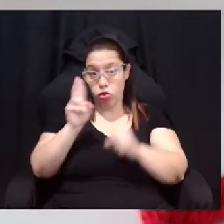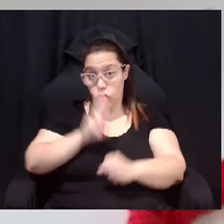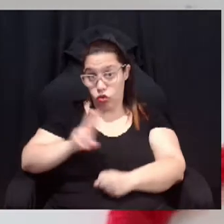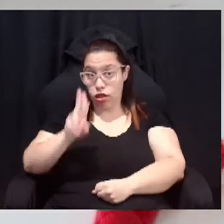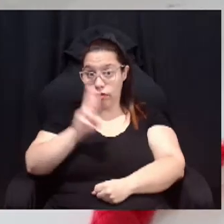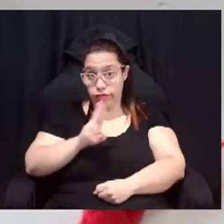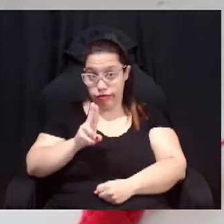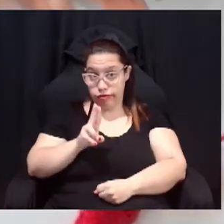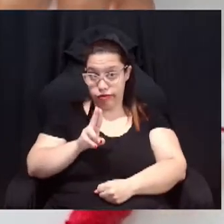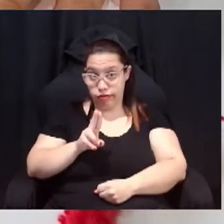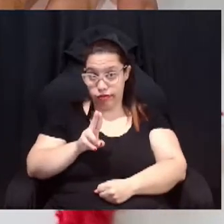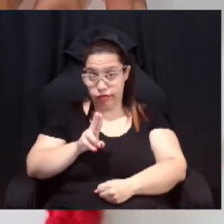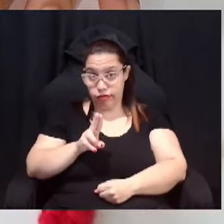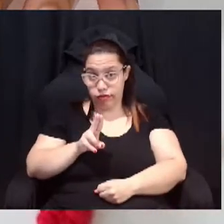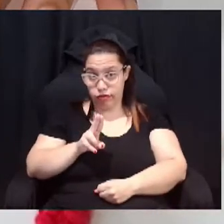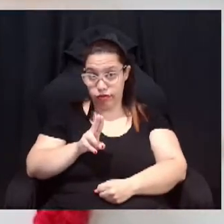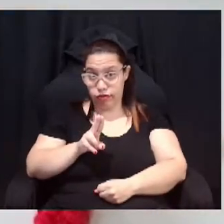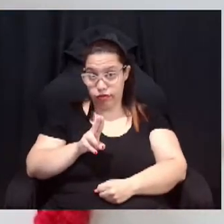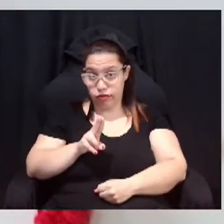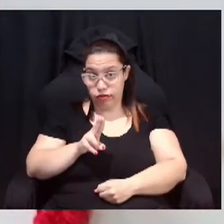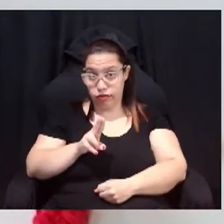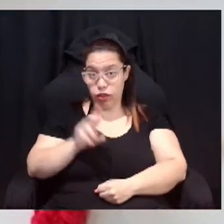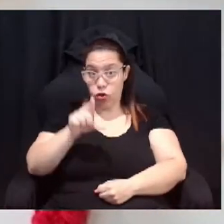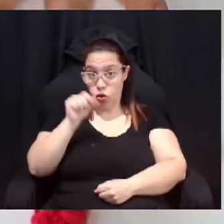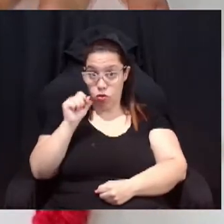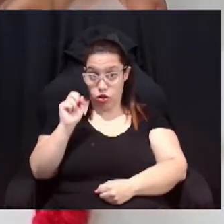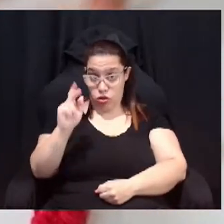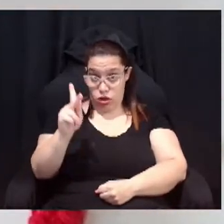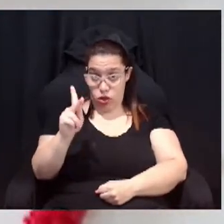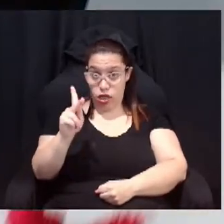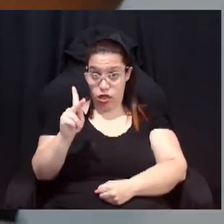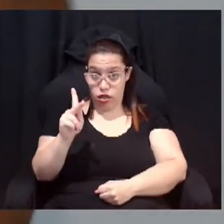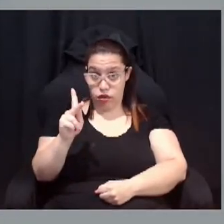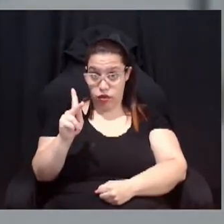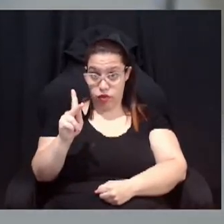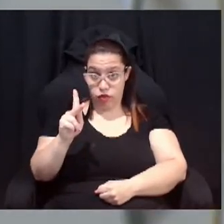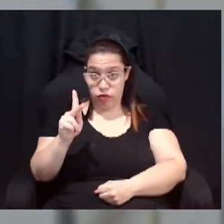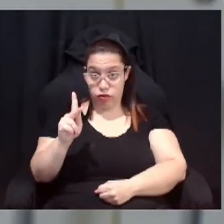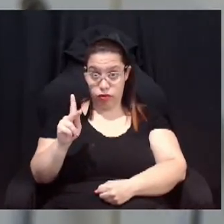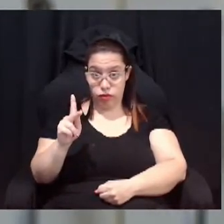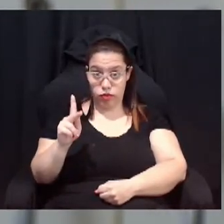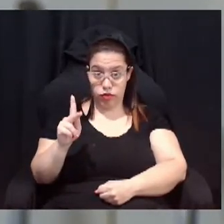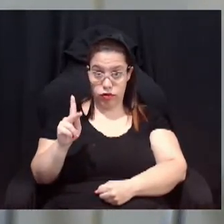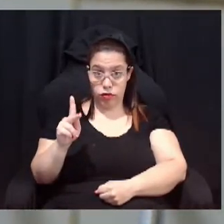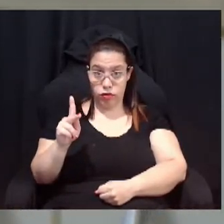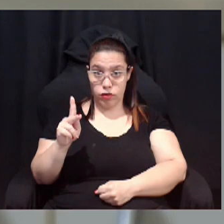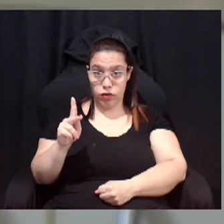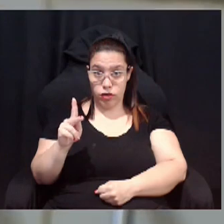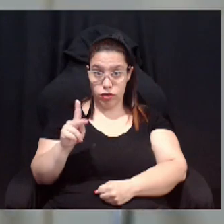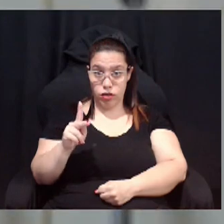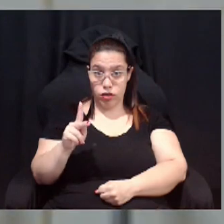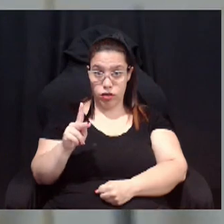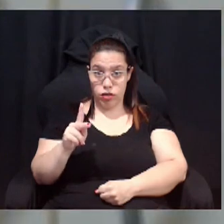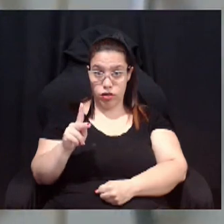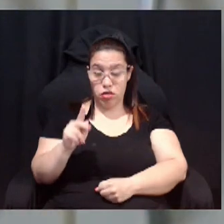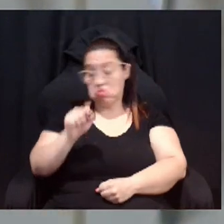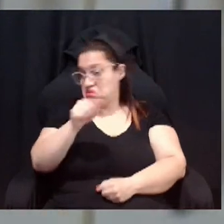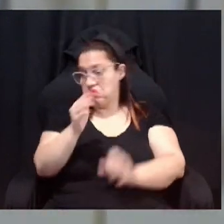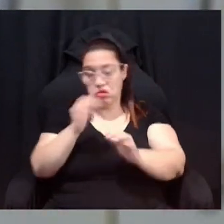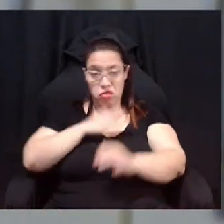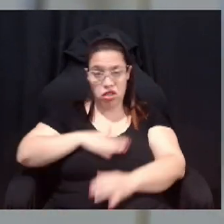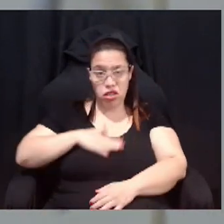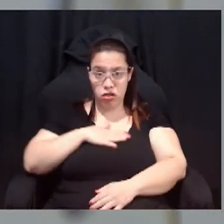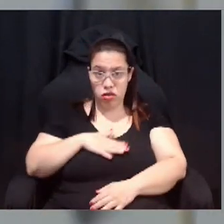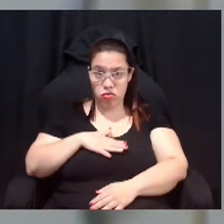Essa parte é opcional, tá bom? De verdade. Se você gosta do seu trabalho assim, com as perninhas,